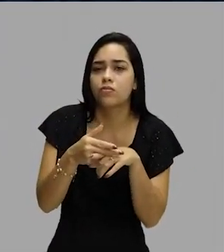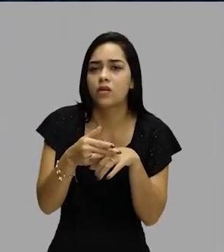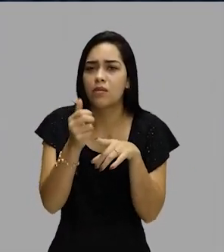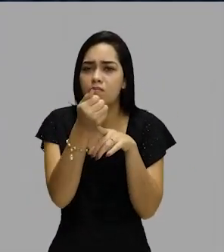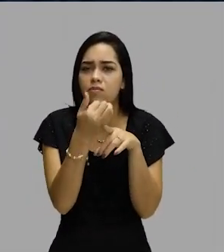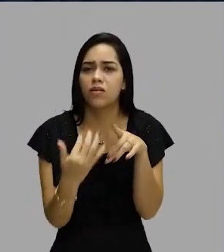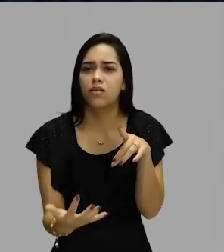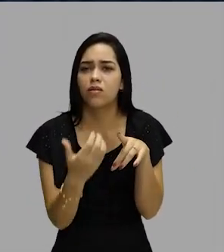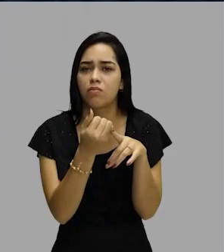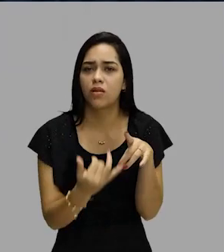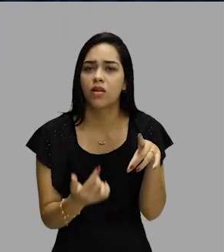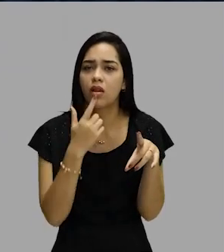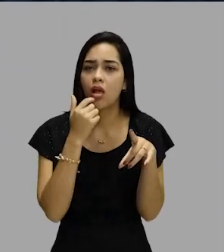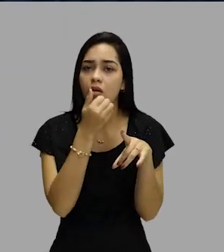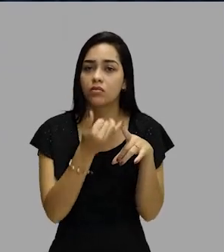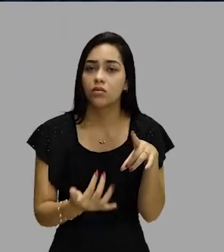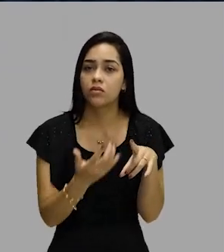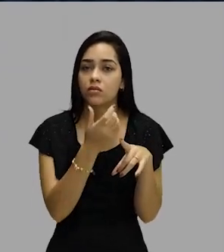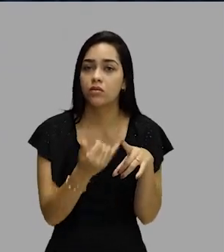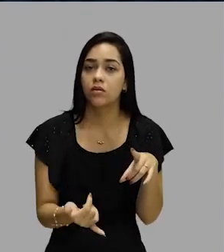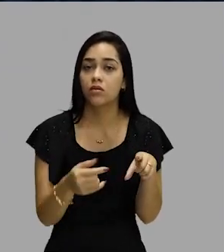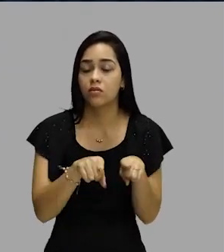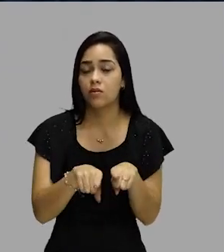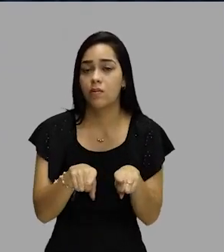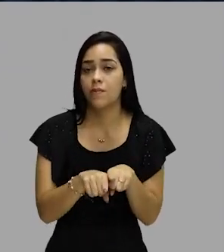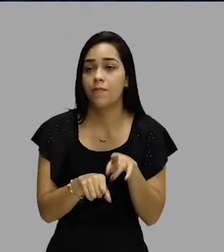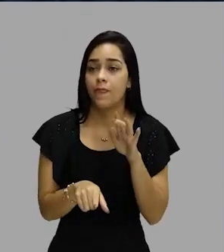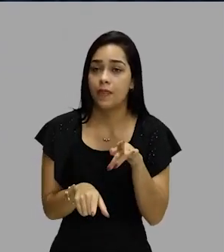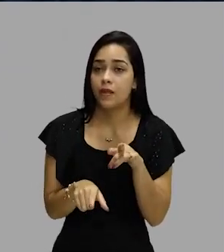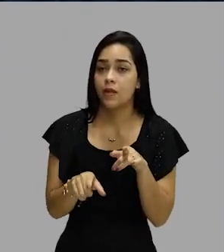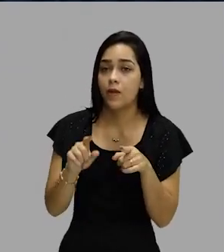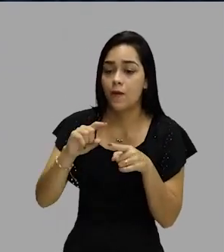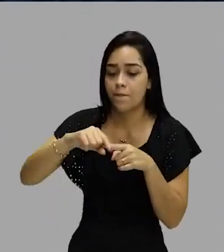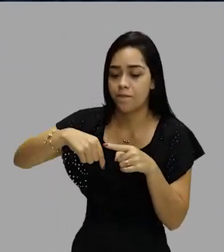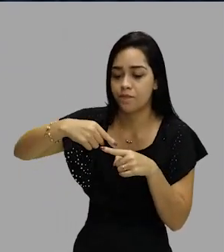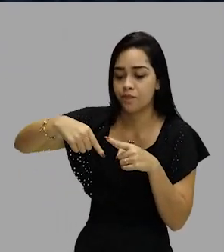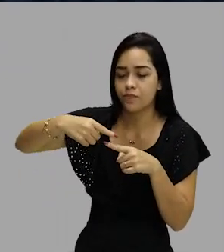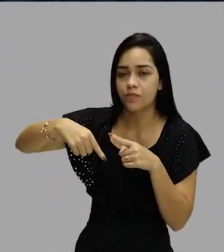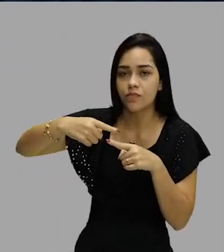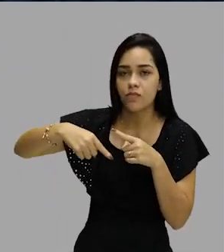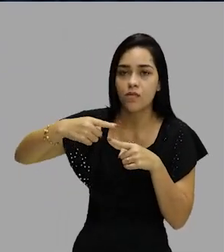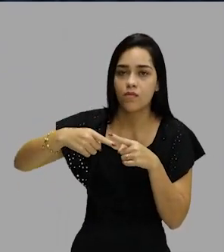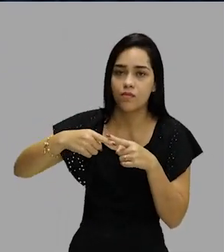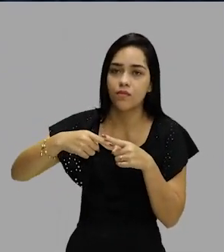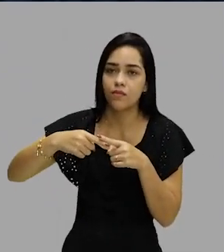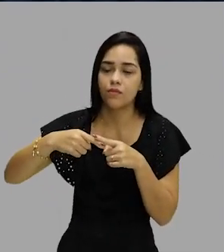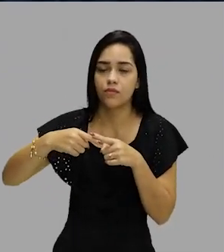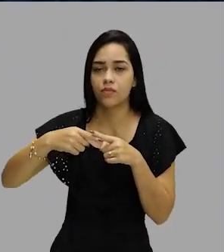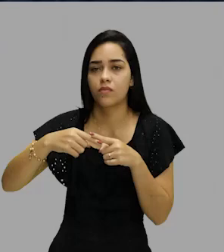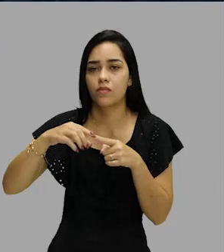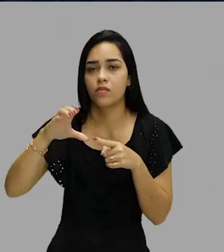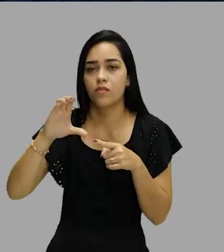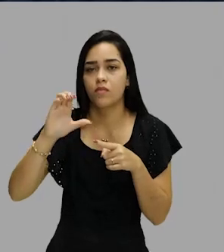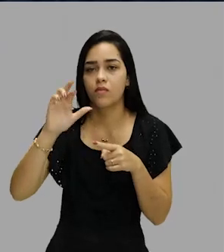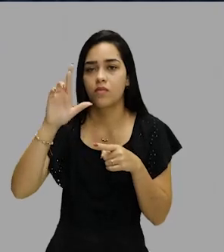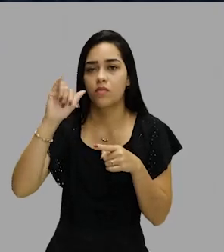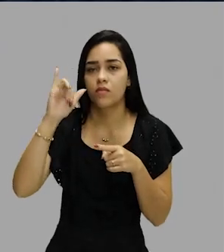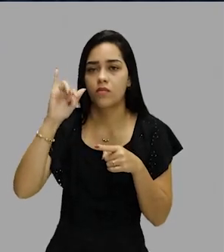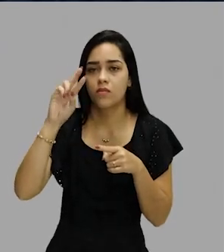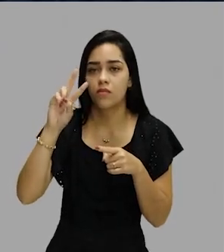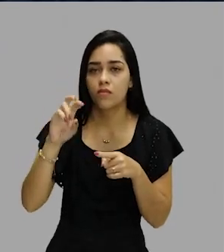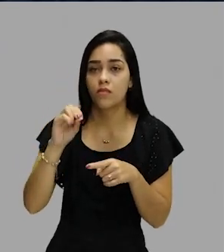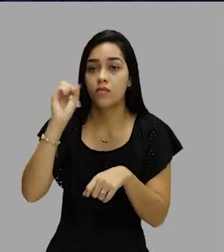né? Perdendo sangue, e aí, de repente, você coloca ali um curativo, algum tipo de coisa para